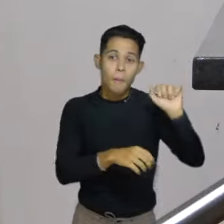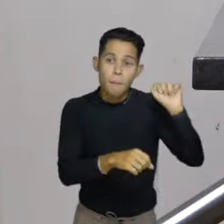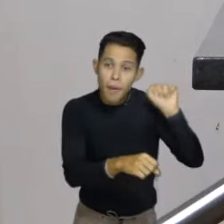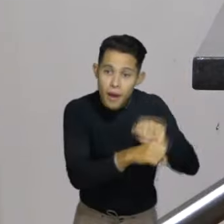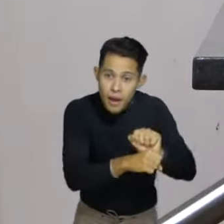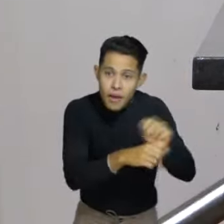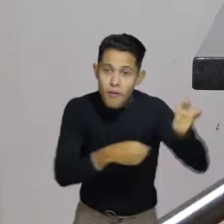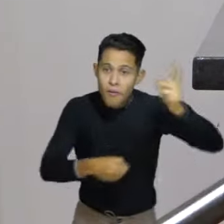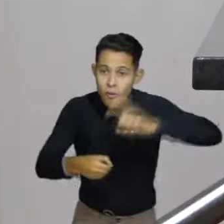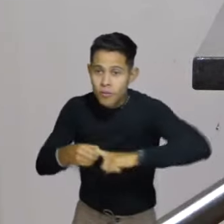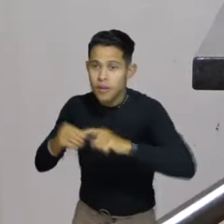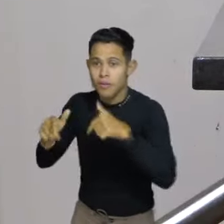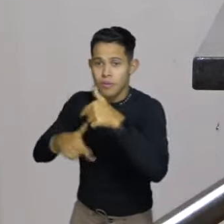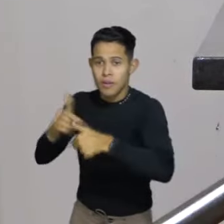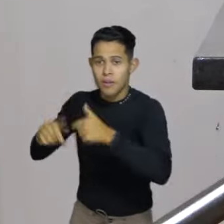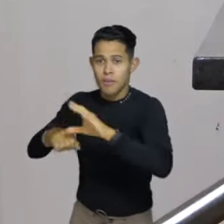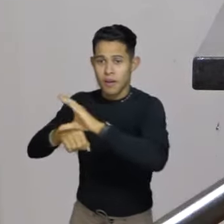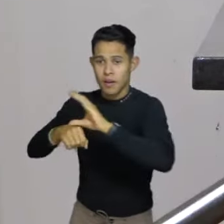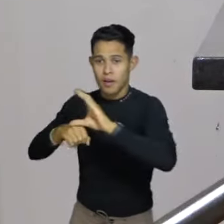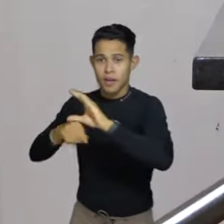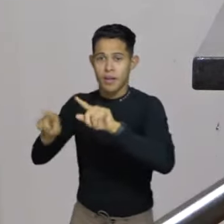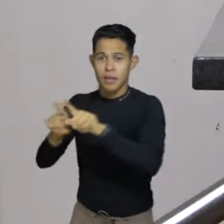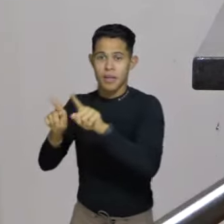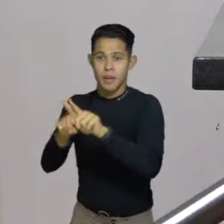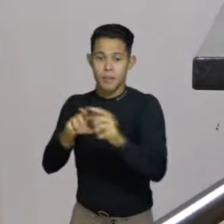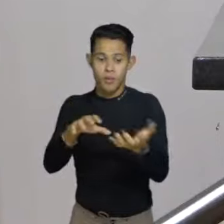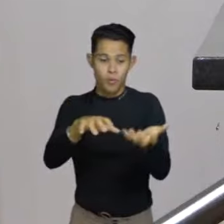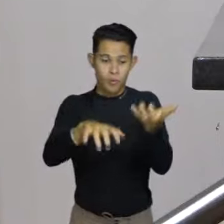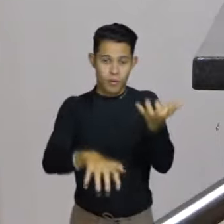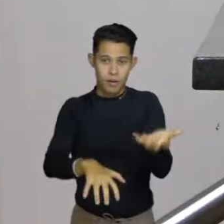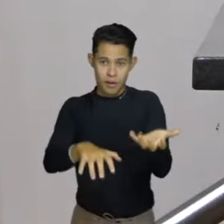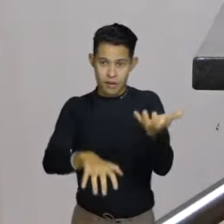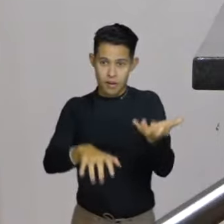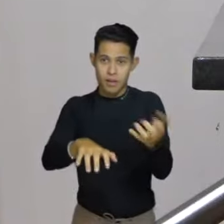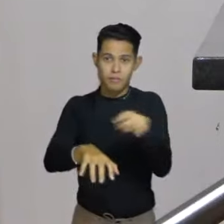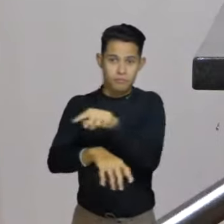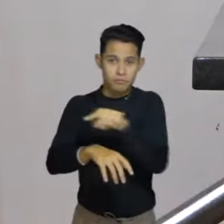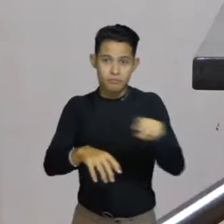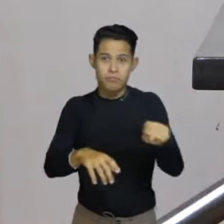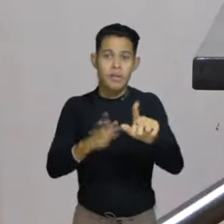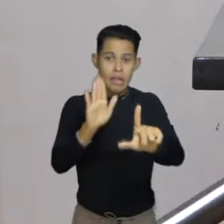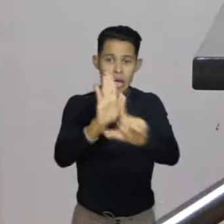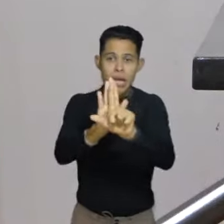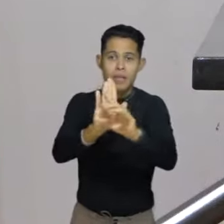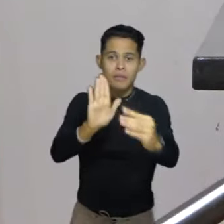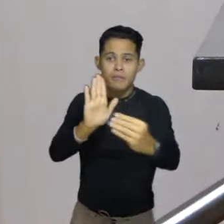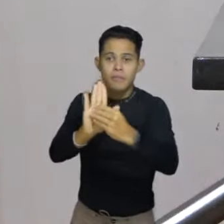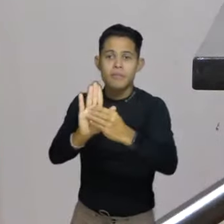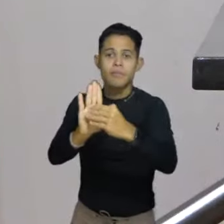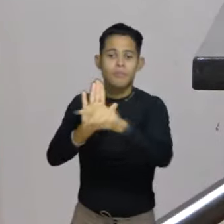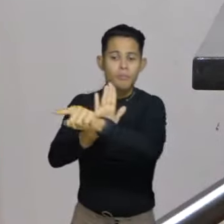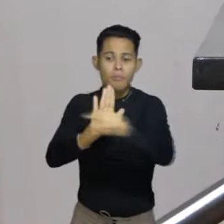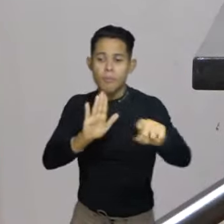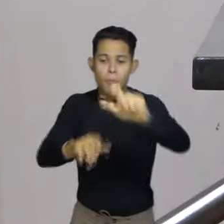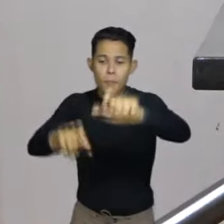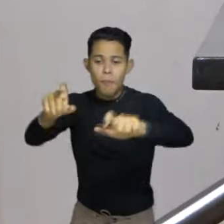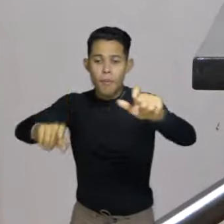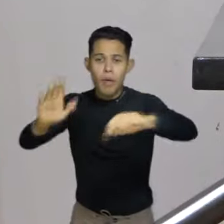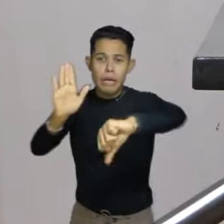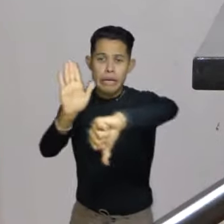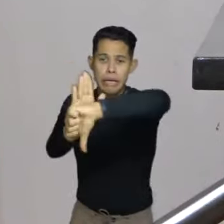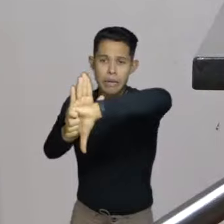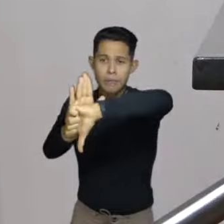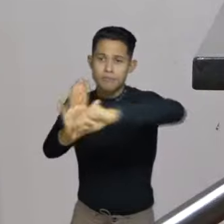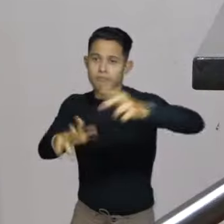funções constitucionais e ao congresso nacional Senado Federal que legisle para que os criminosos sejam punidos no Brasil